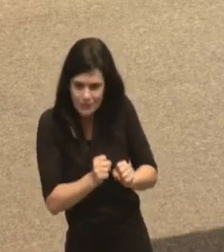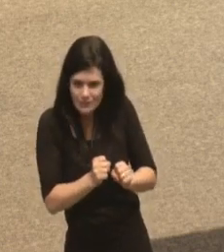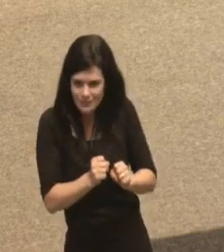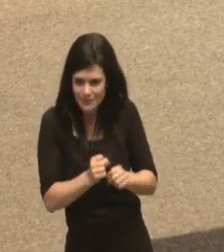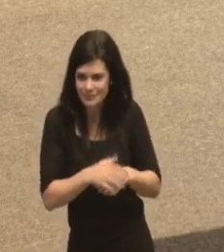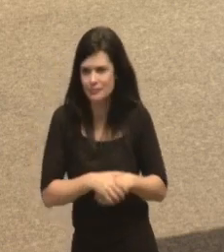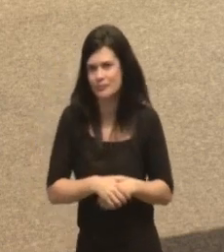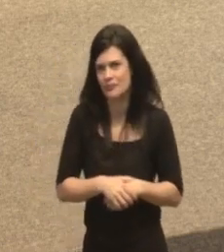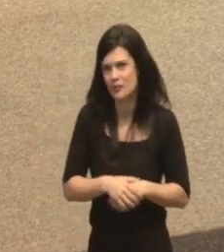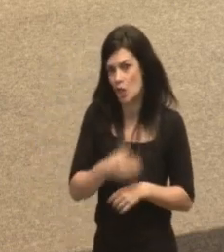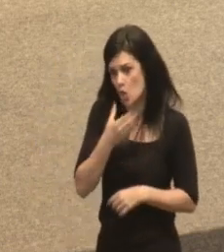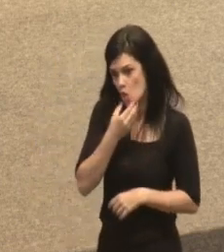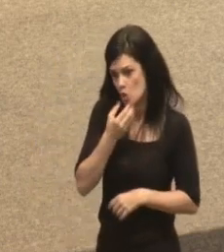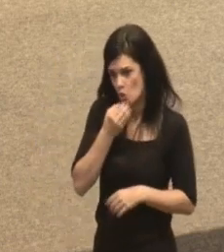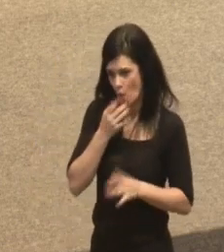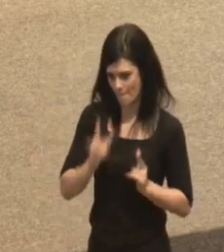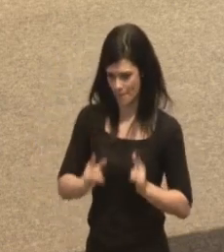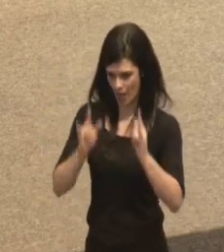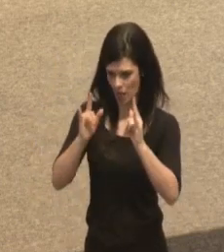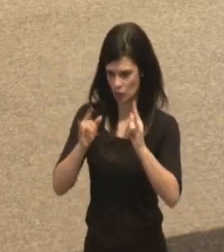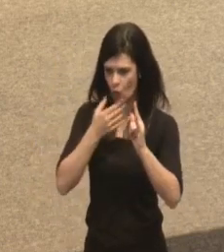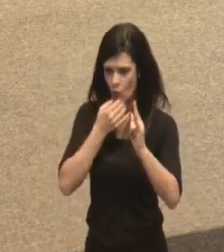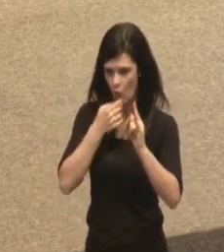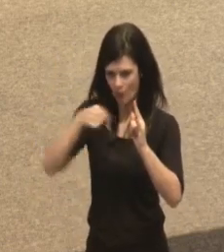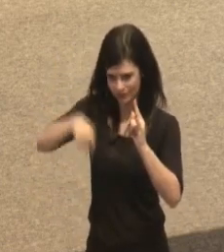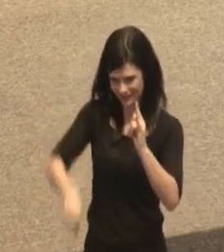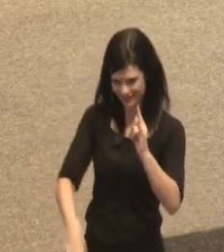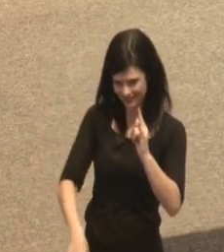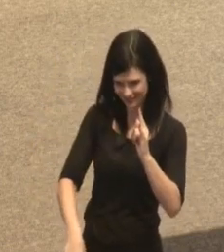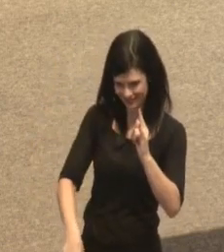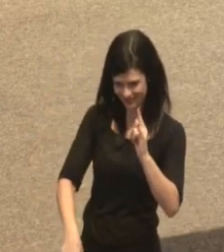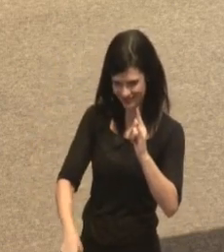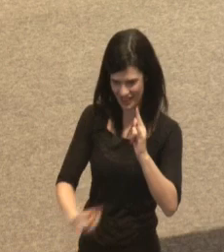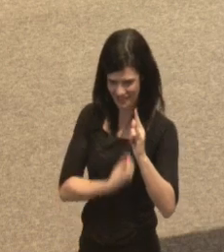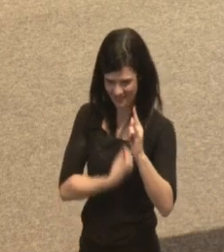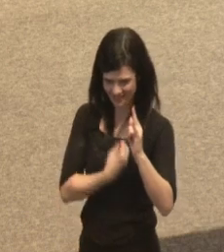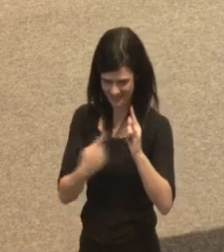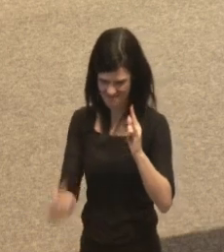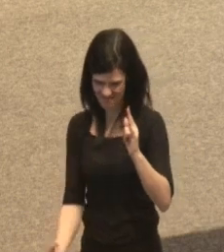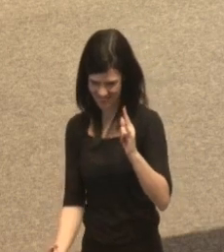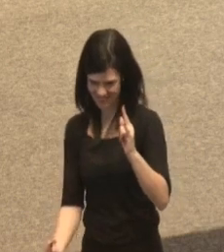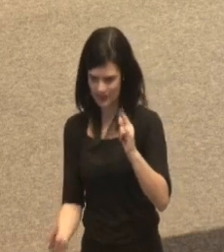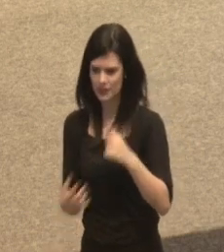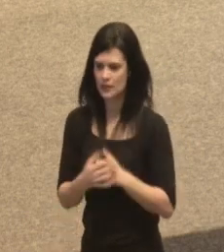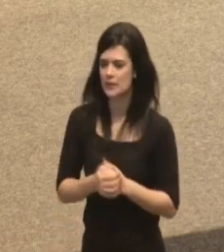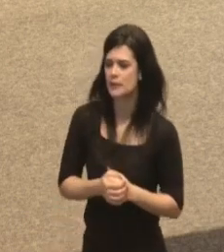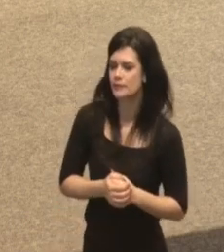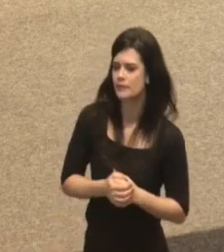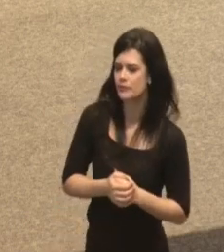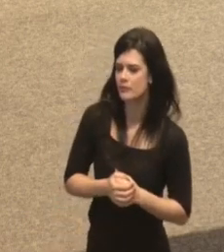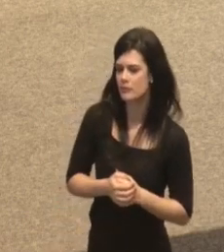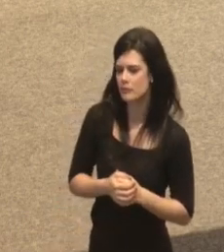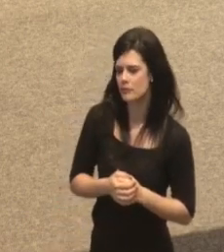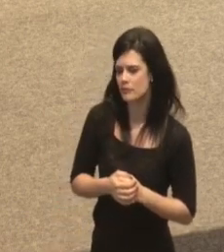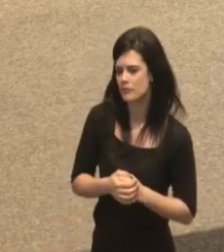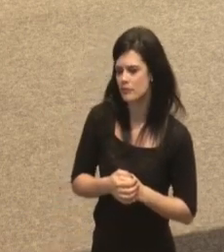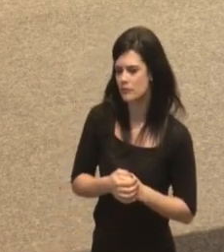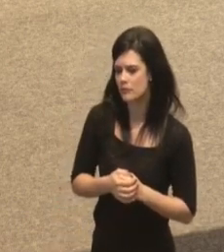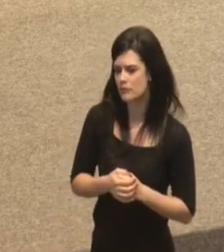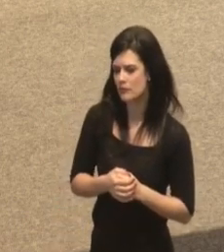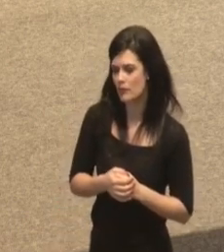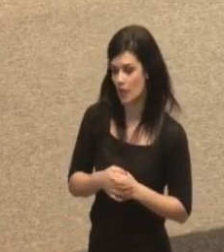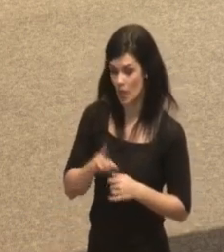conhece a junta de missões nacionais, lá embaixo na entrada tem uma recepção, tem uma livraria, E lá me recomendaram,